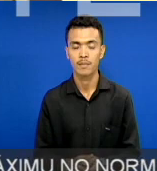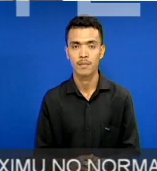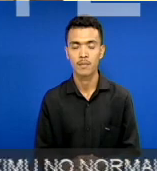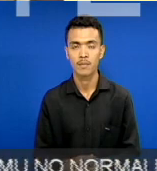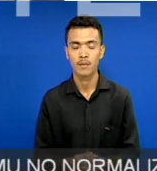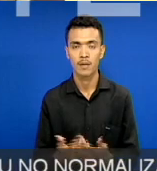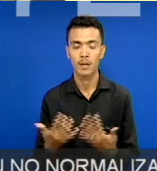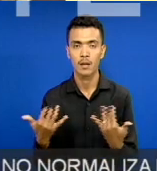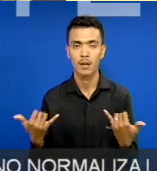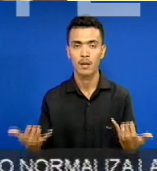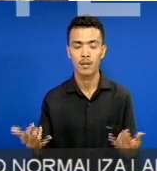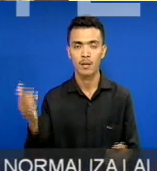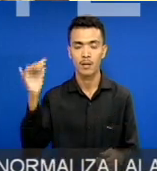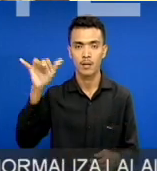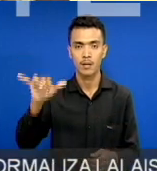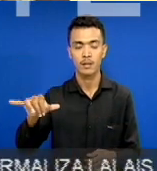né agora será